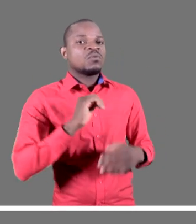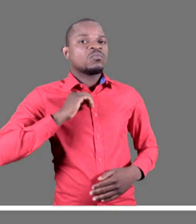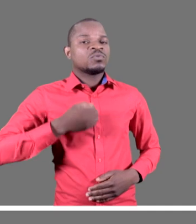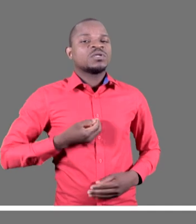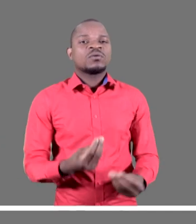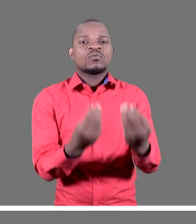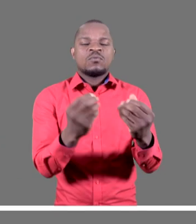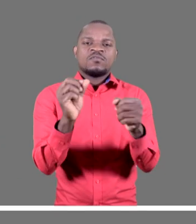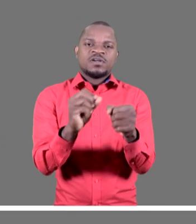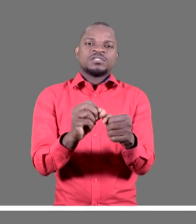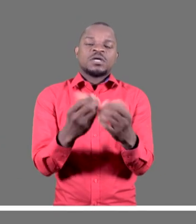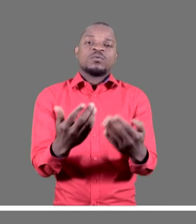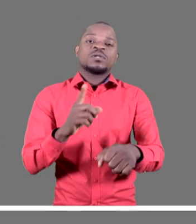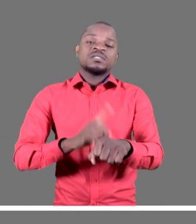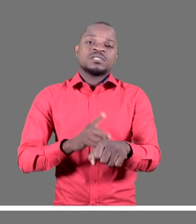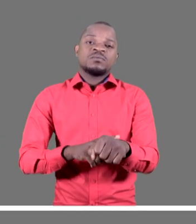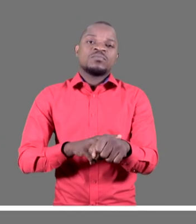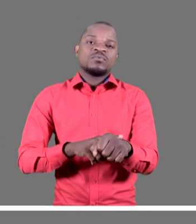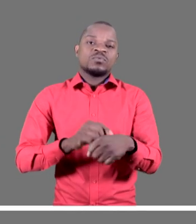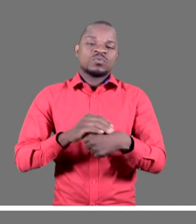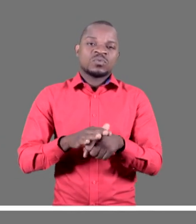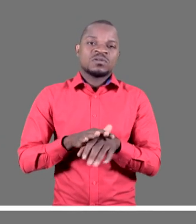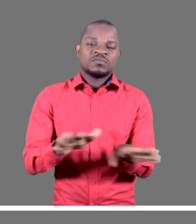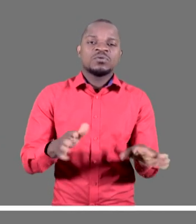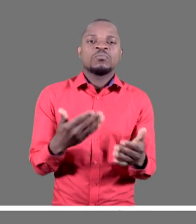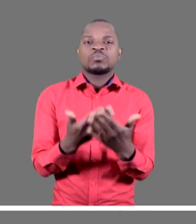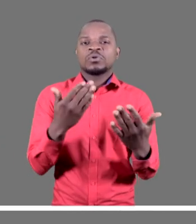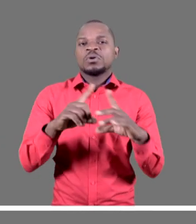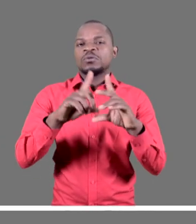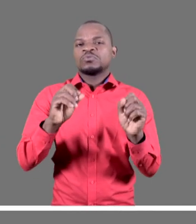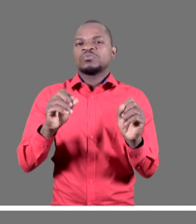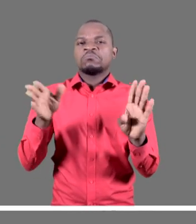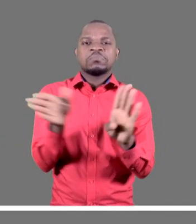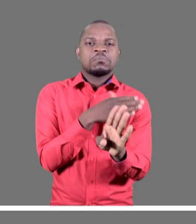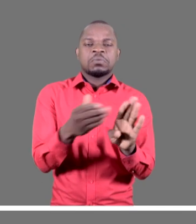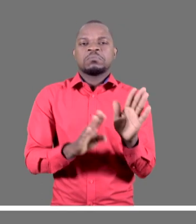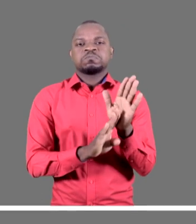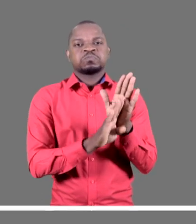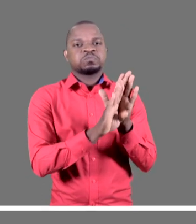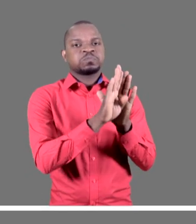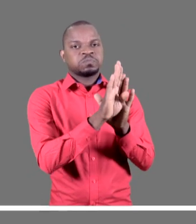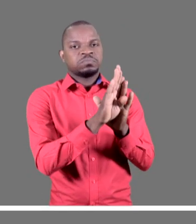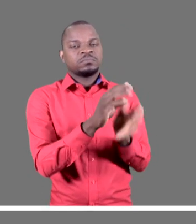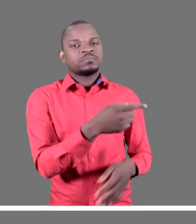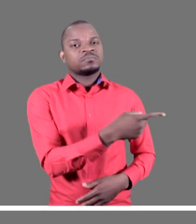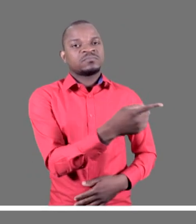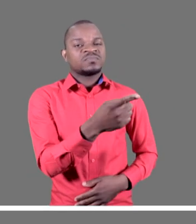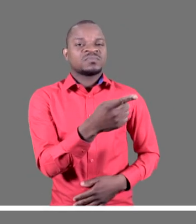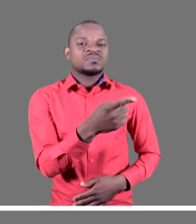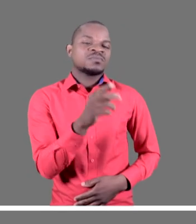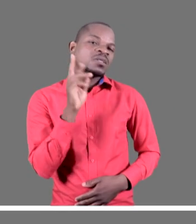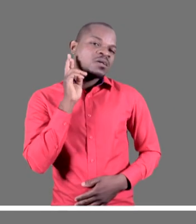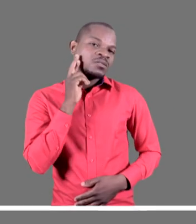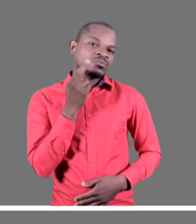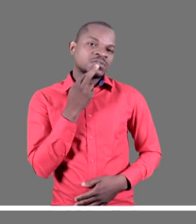neste período da pandemia, caso de violência doméstica, também que tende a aumentar no país? Duplamente discriminada.